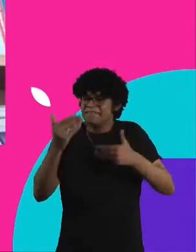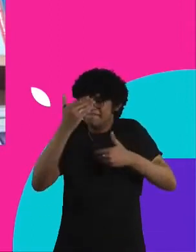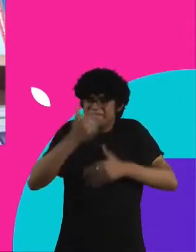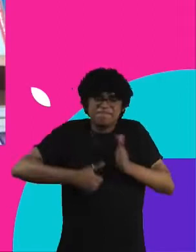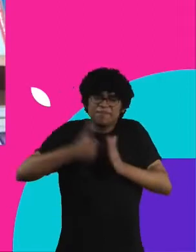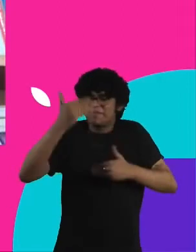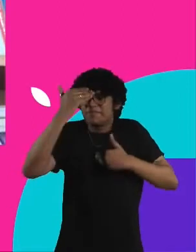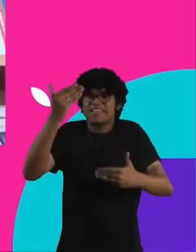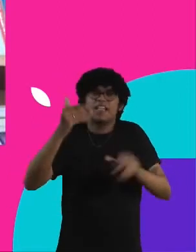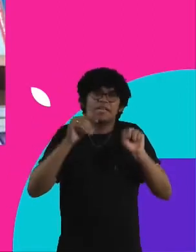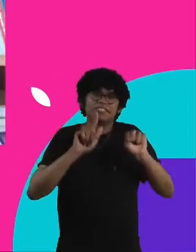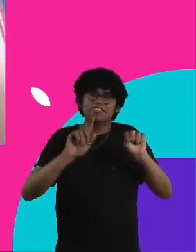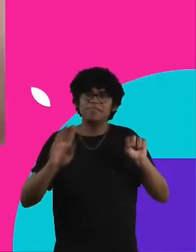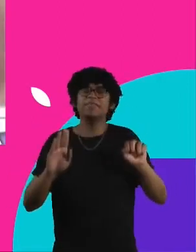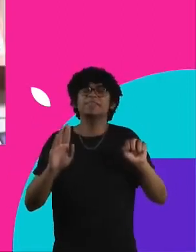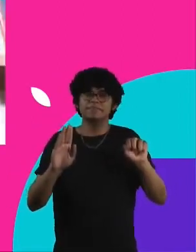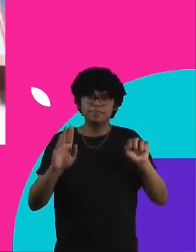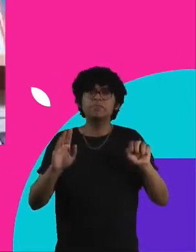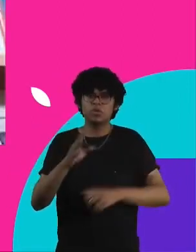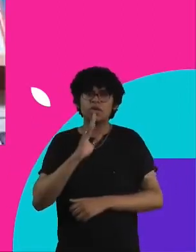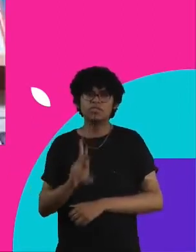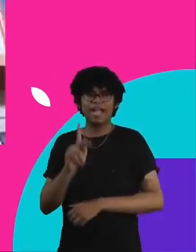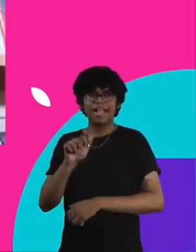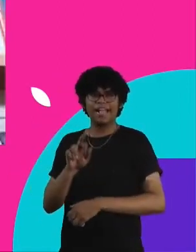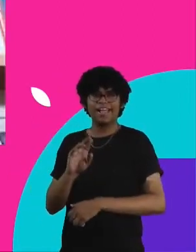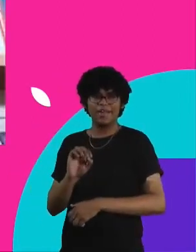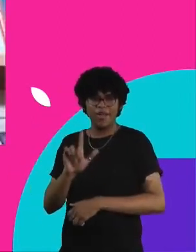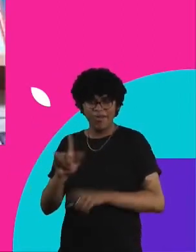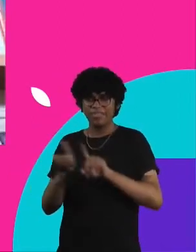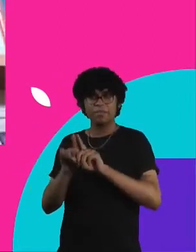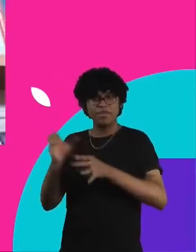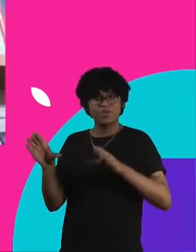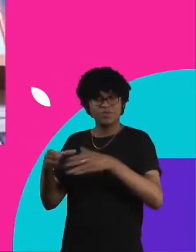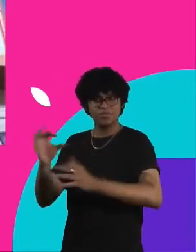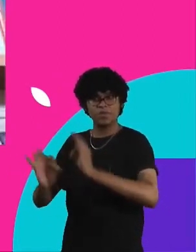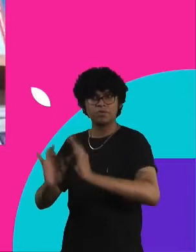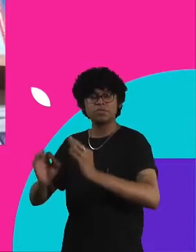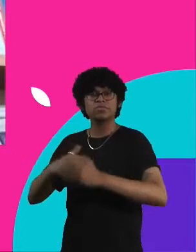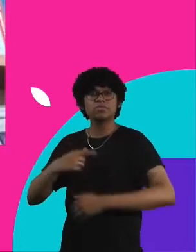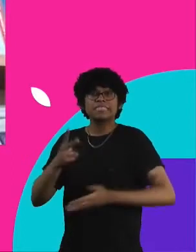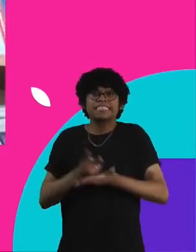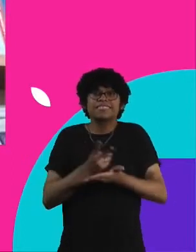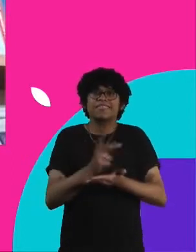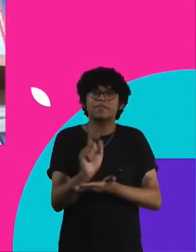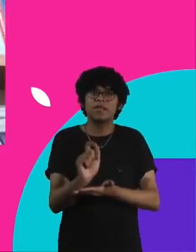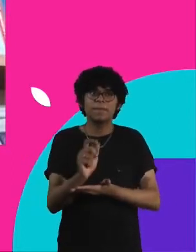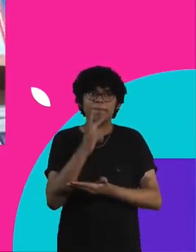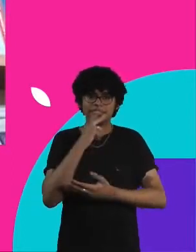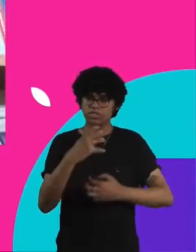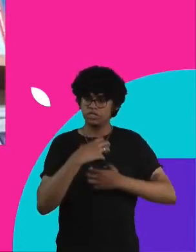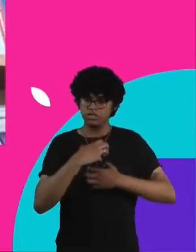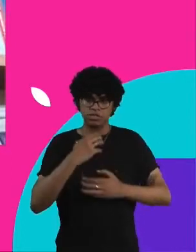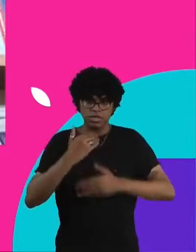já me inspirei muito, né? Enfim, conheço a Carol, os organizadores, e eu sempre falo que uma das coisas que você sente que você está evoluindo na vida